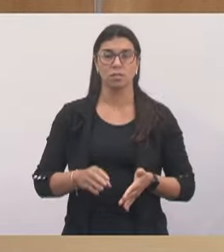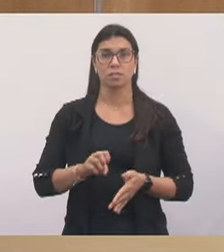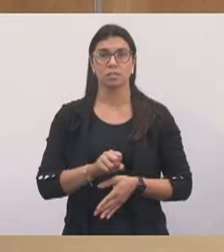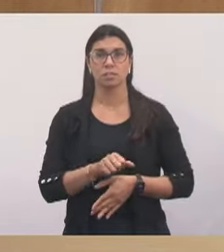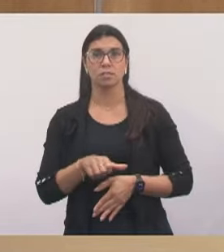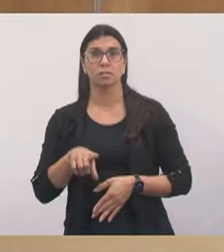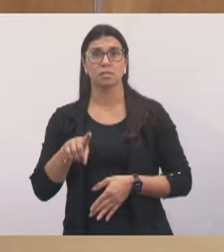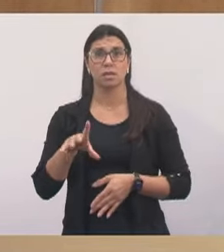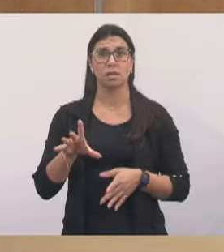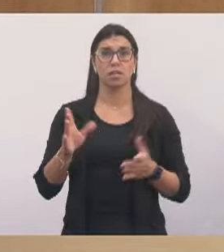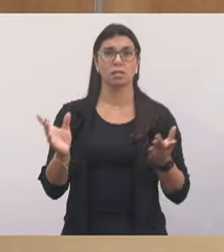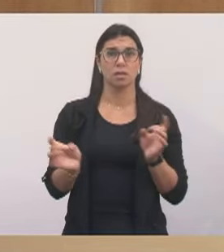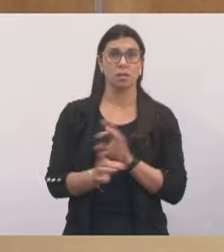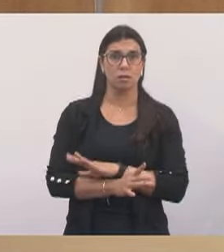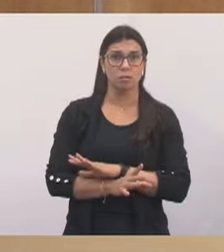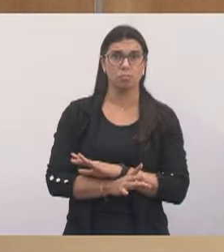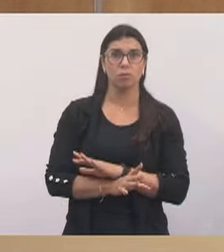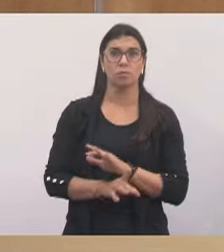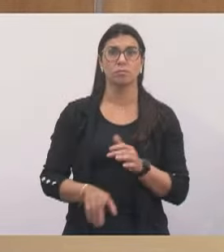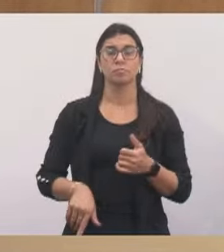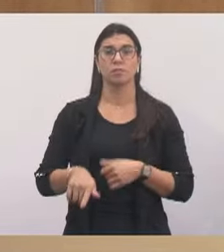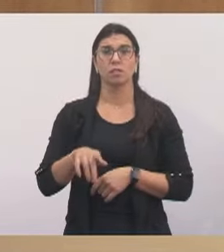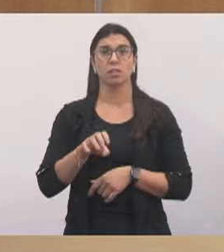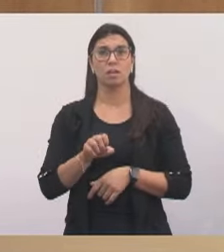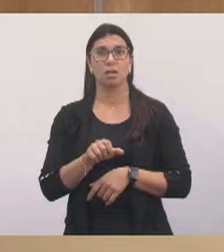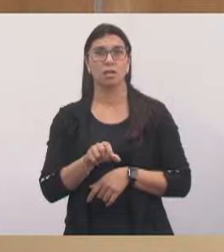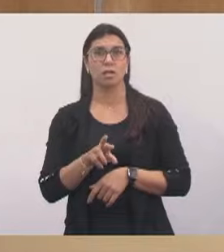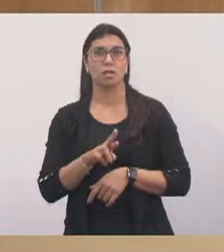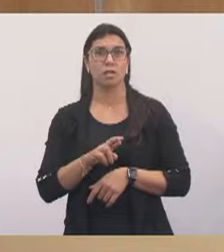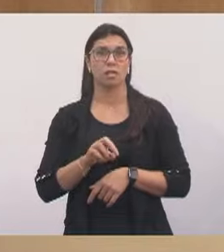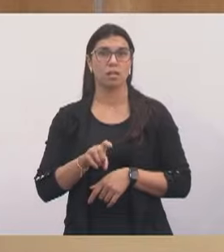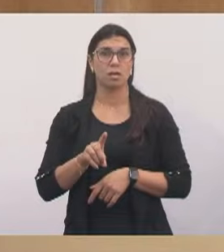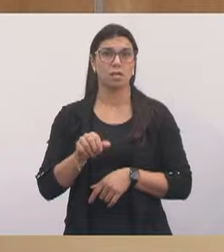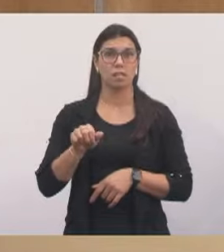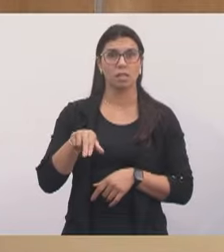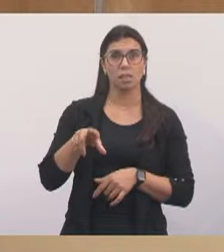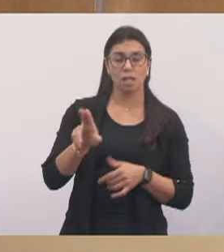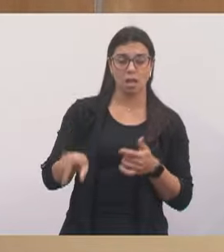Sade, não tem mais. Gerdau, VCP,